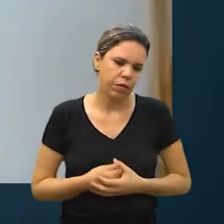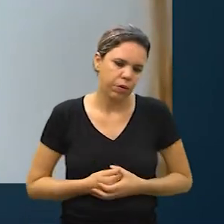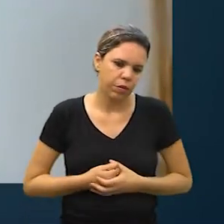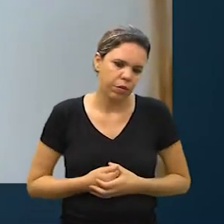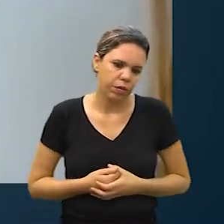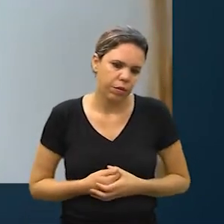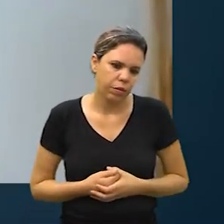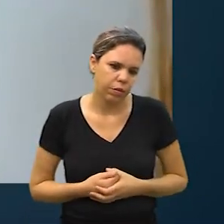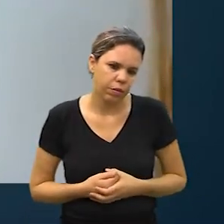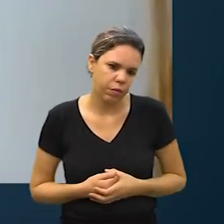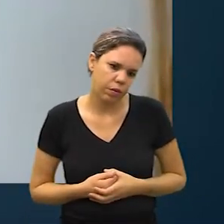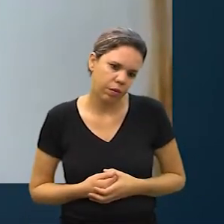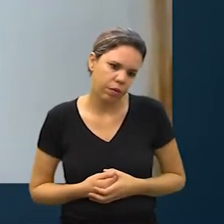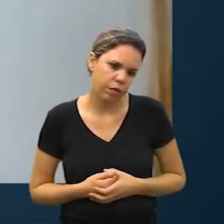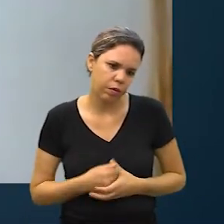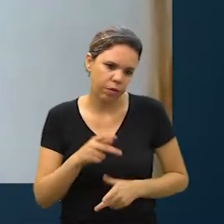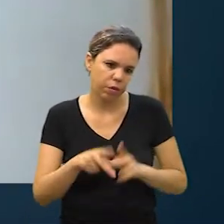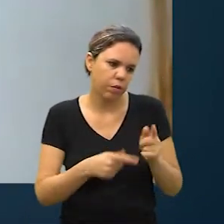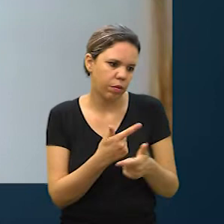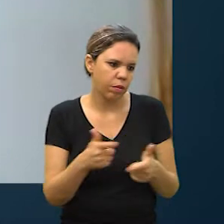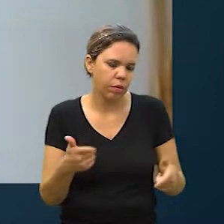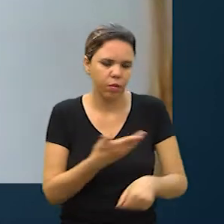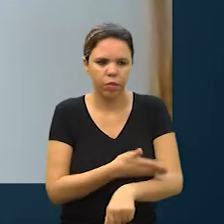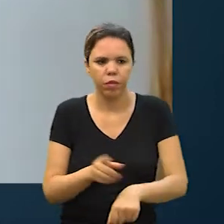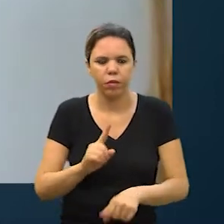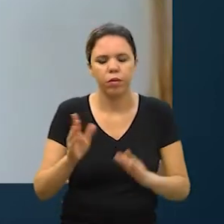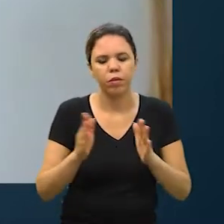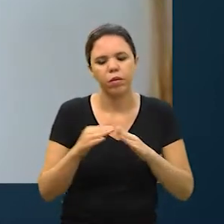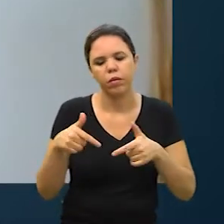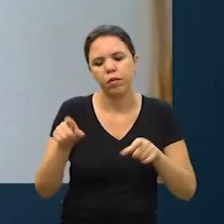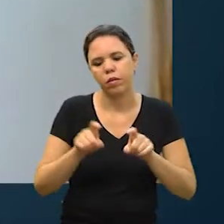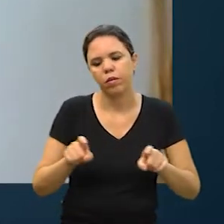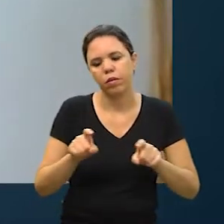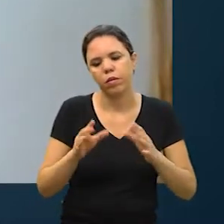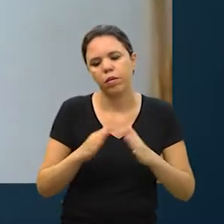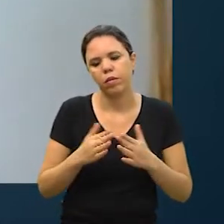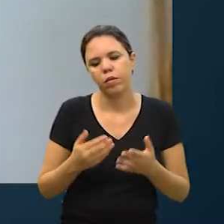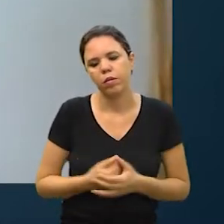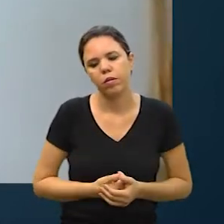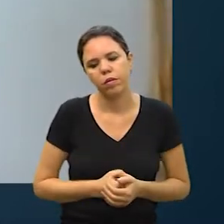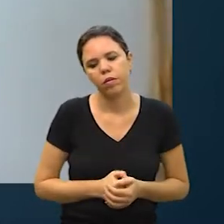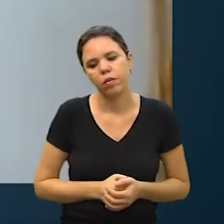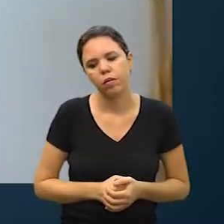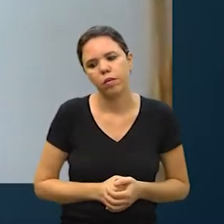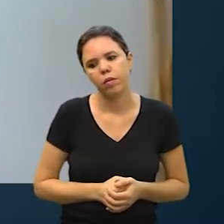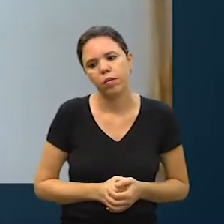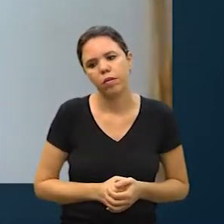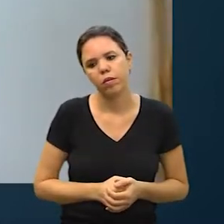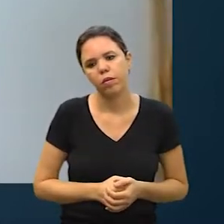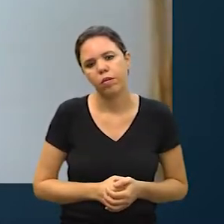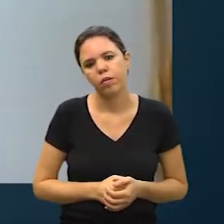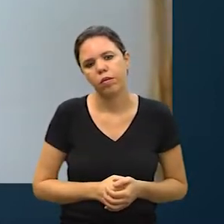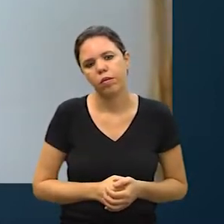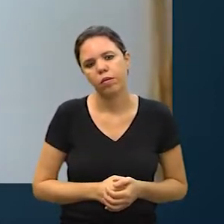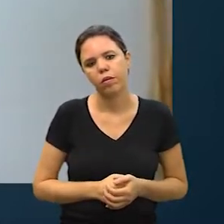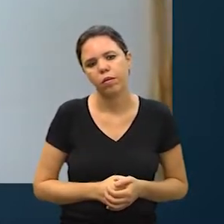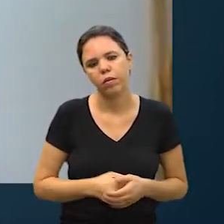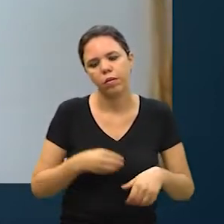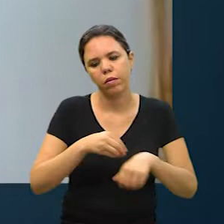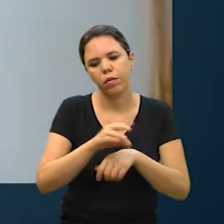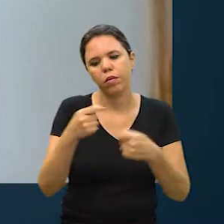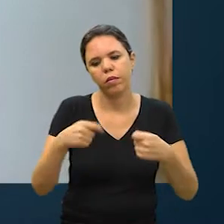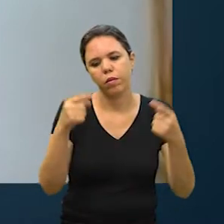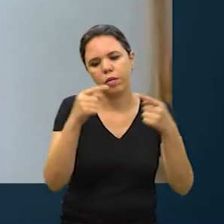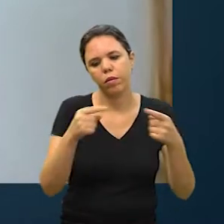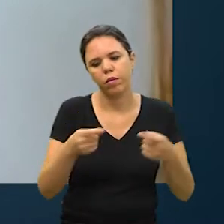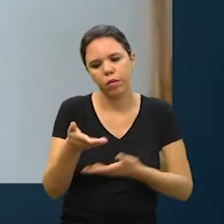trabalhar, aqueles que não tinham esse costume, a trabalhar de casa, home office, né, e isso trouxe,